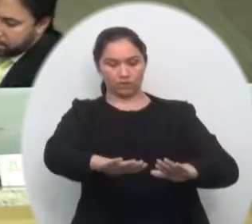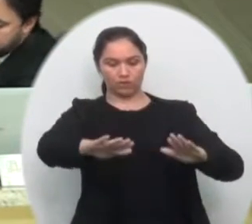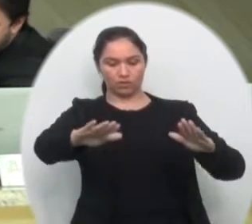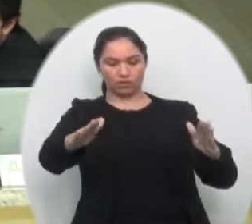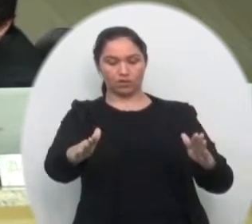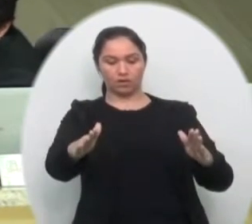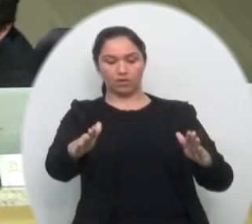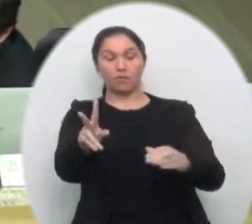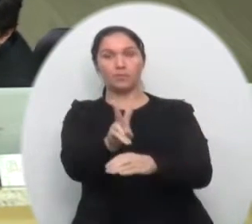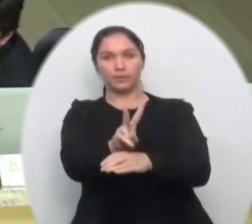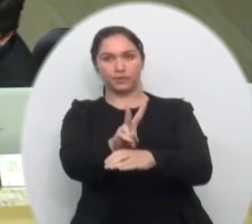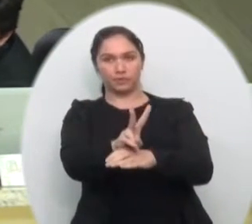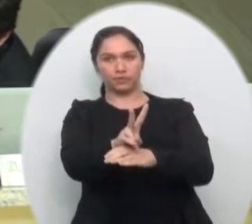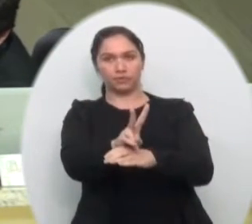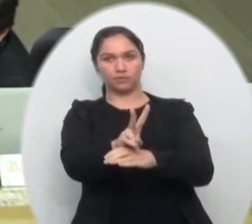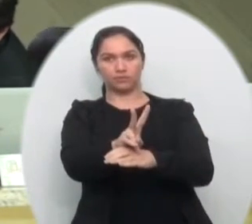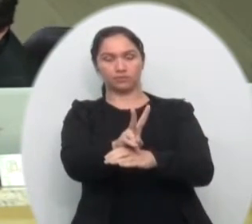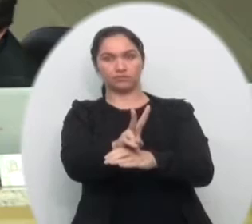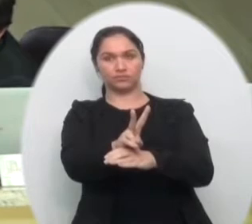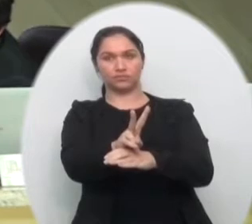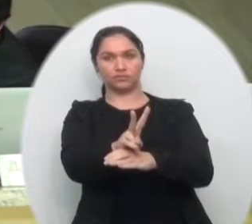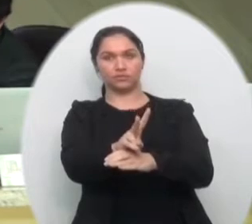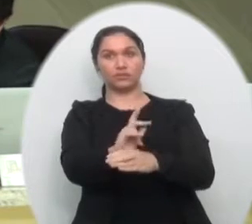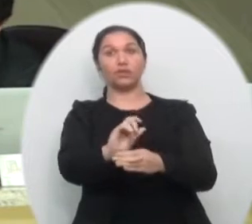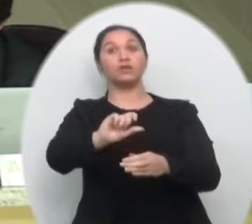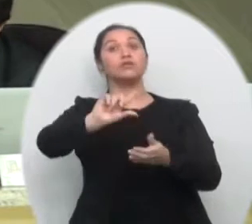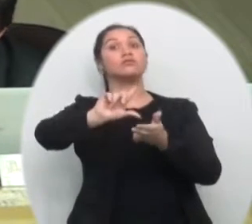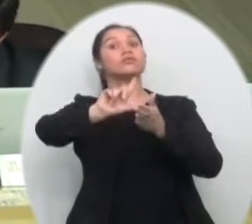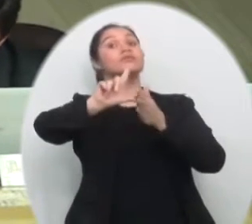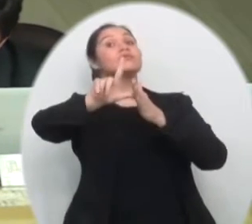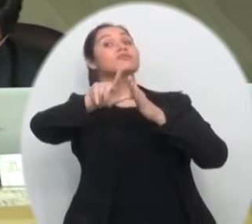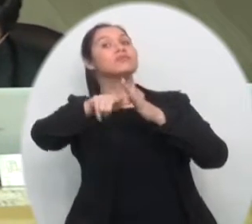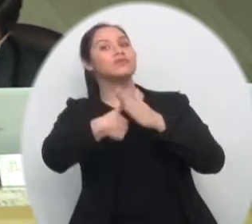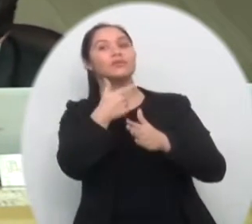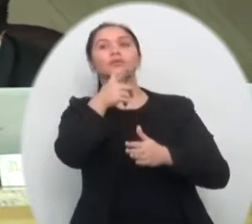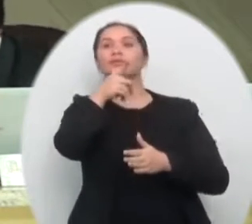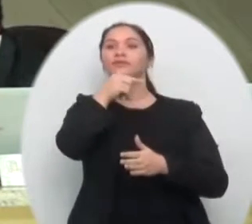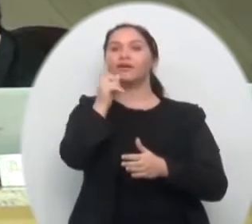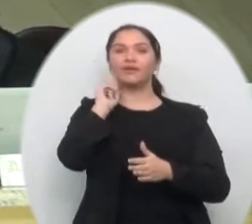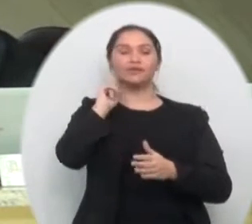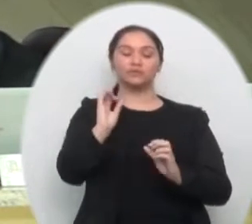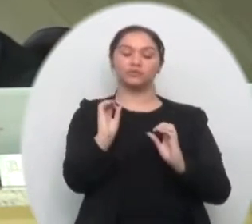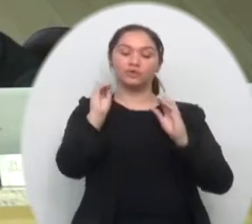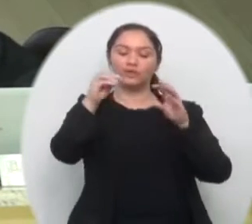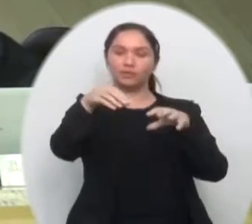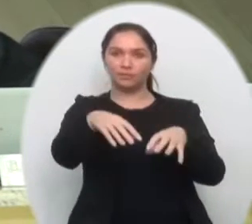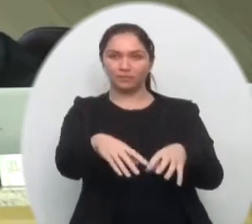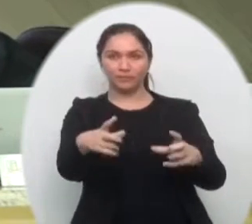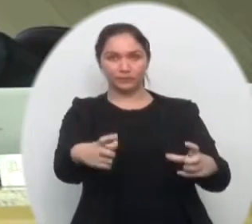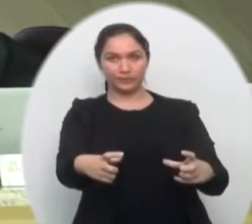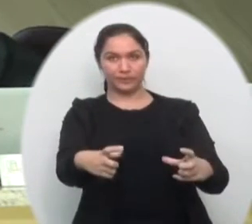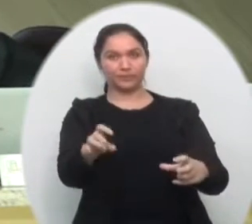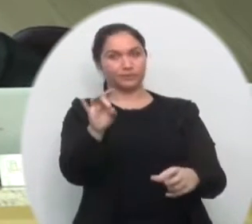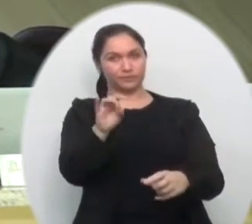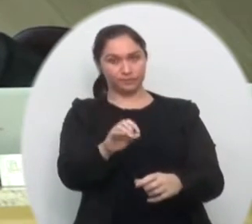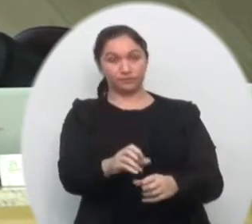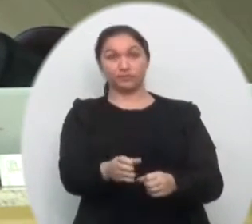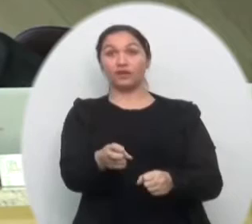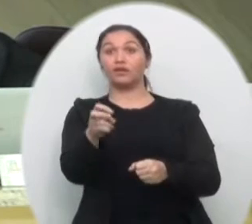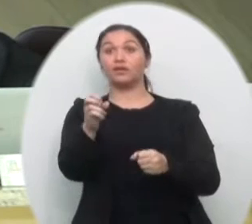No terceiro, a lona não foi colocada. Então, os dejetos, a água suja, ela está direto